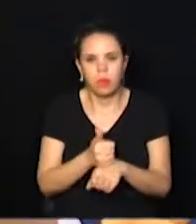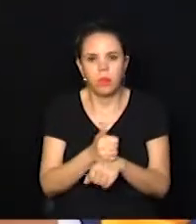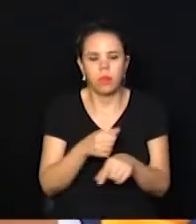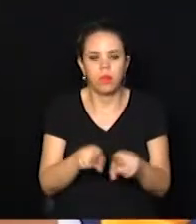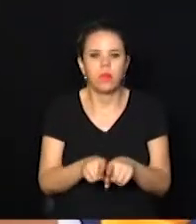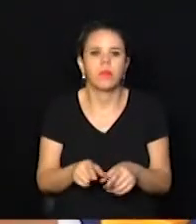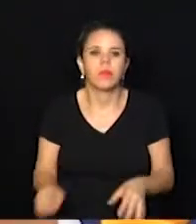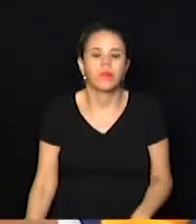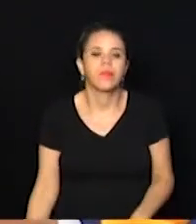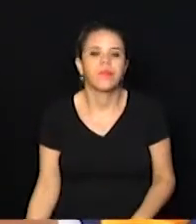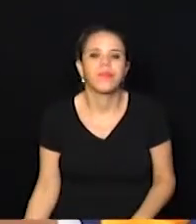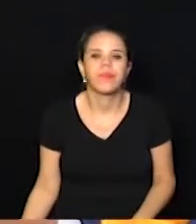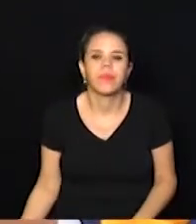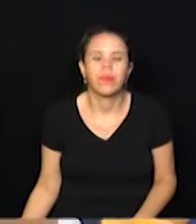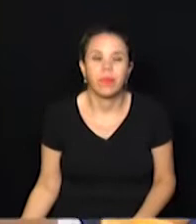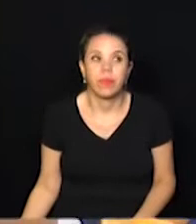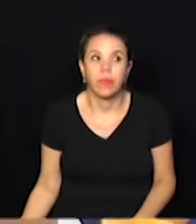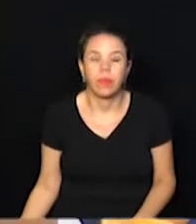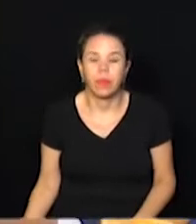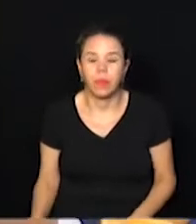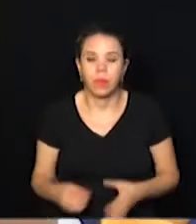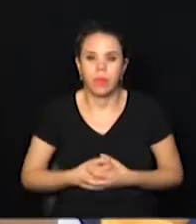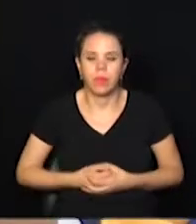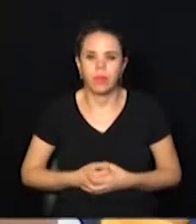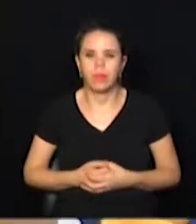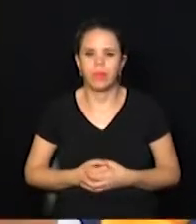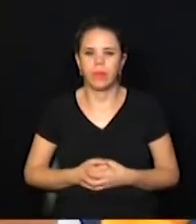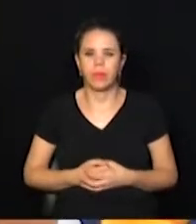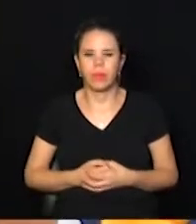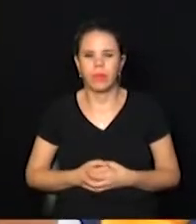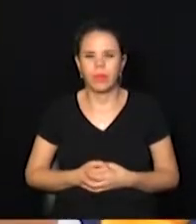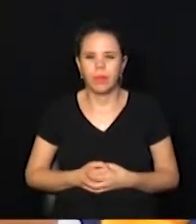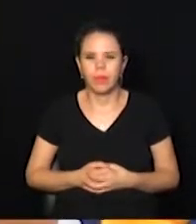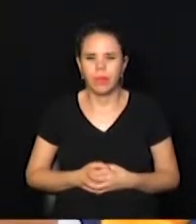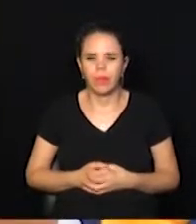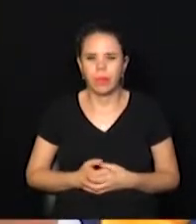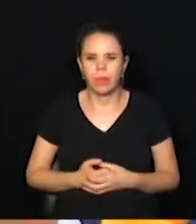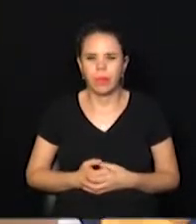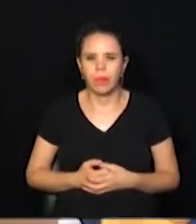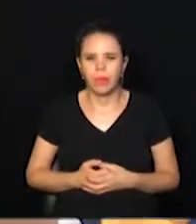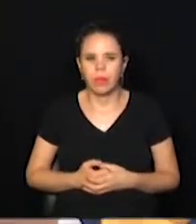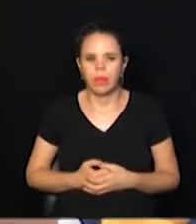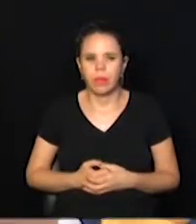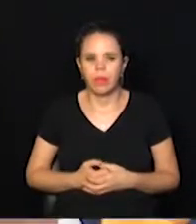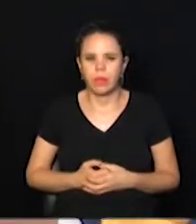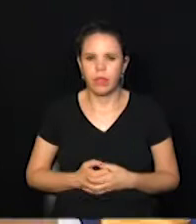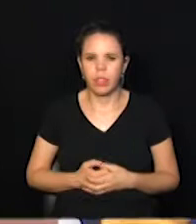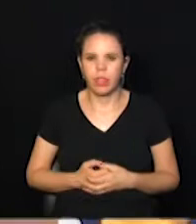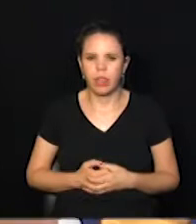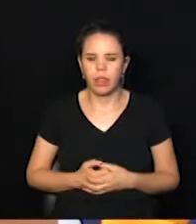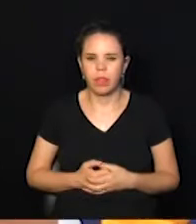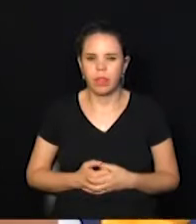inclusive, quando os promotores foram questionados a respeito da posição da